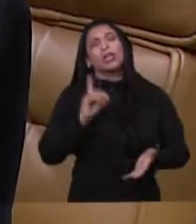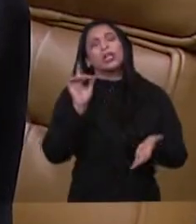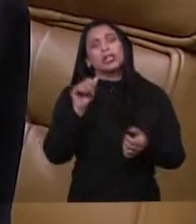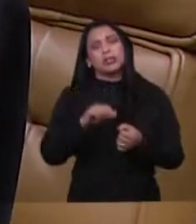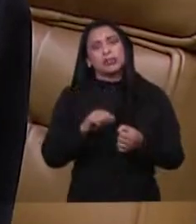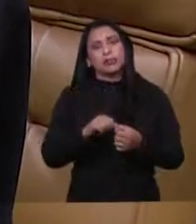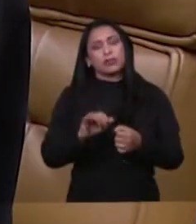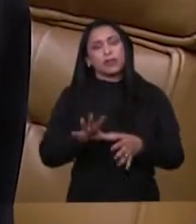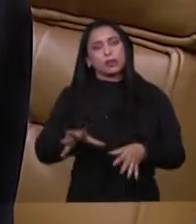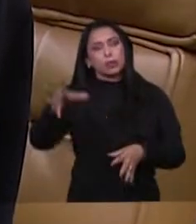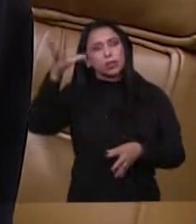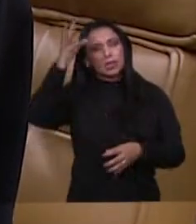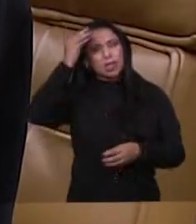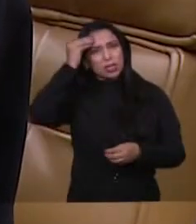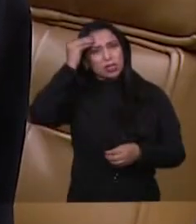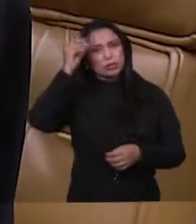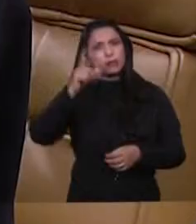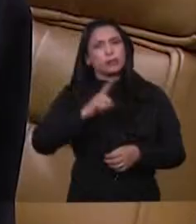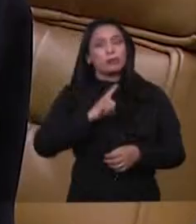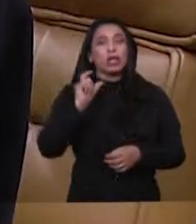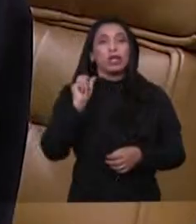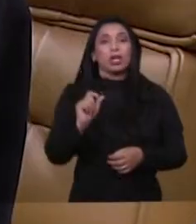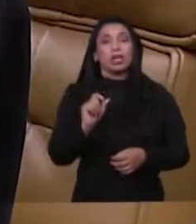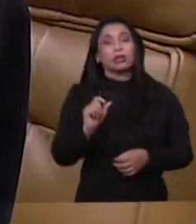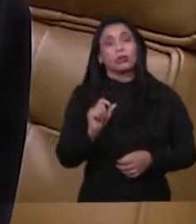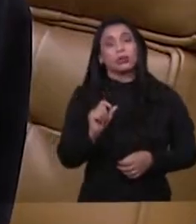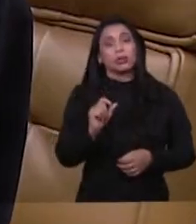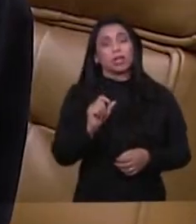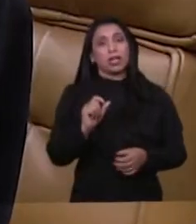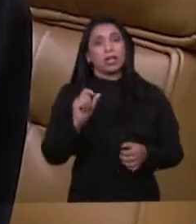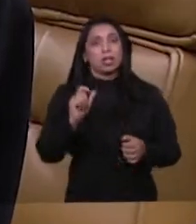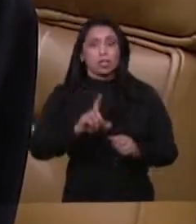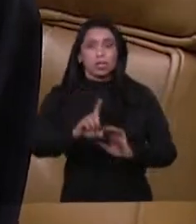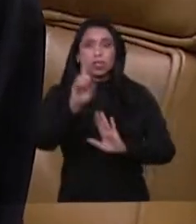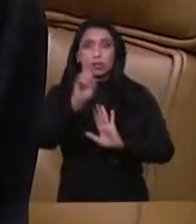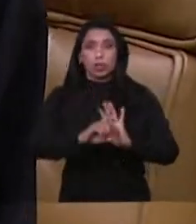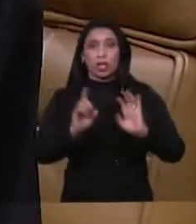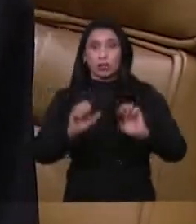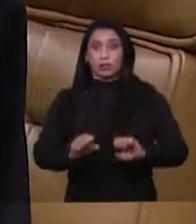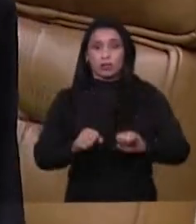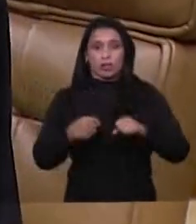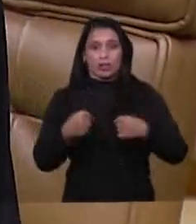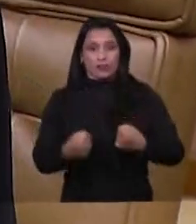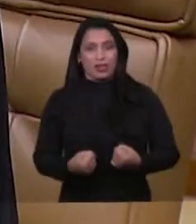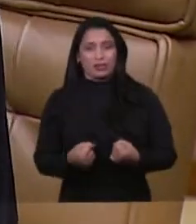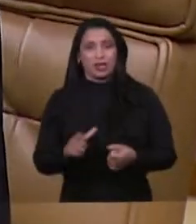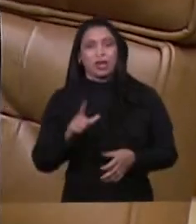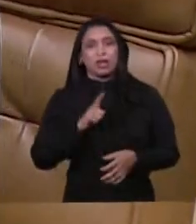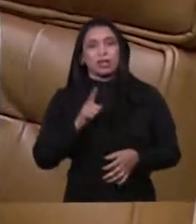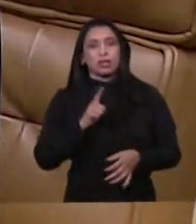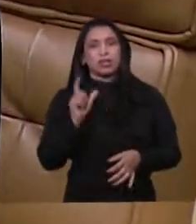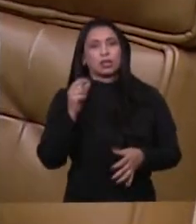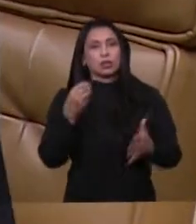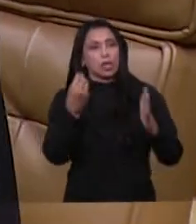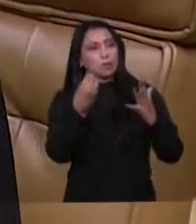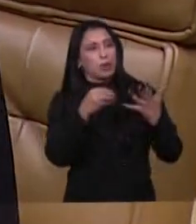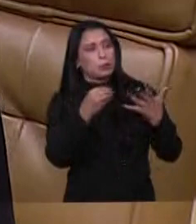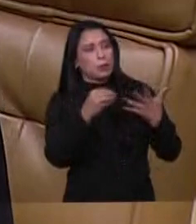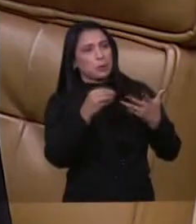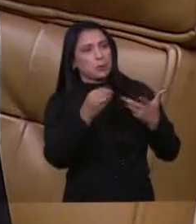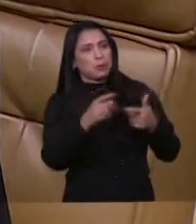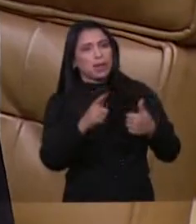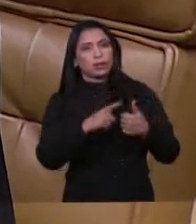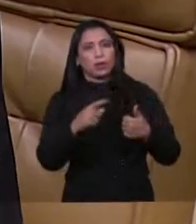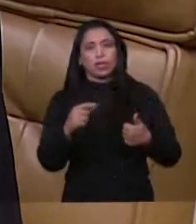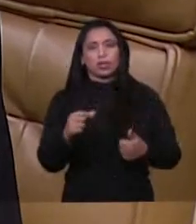a compreensão da imputação e, por conseguinte, o pleno exercício do direito de defesa. Entendo, portanto, preenchidos os requisitos do artigo